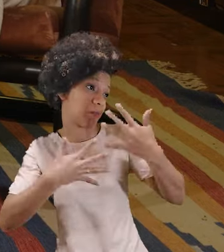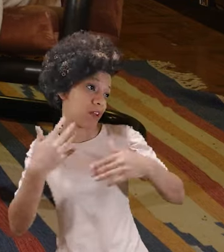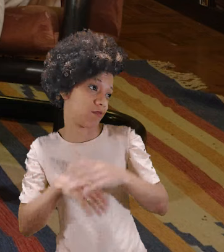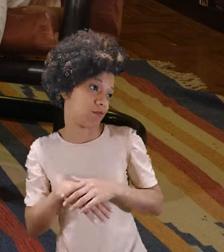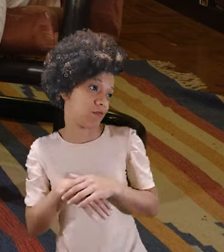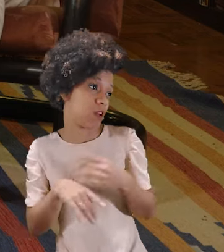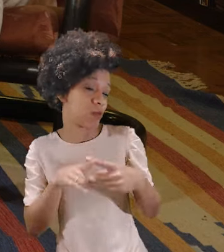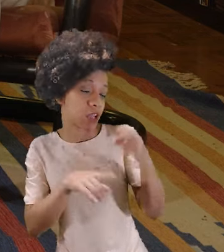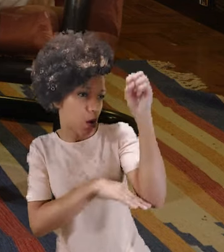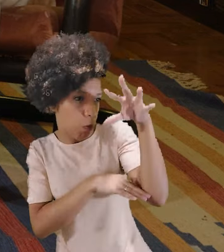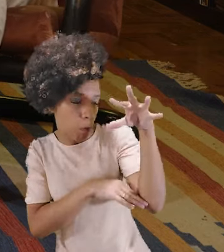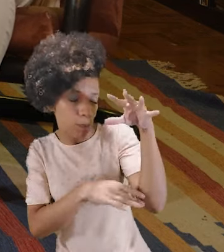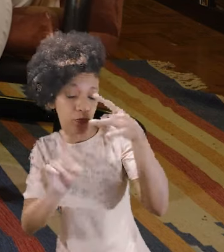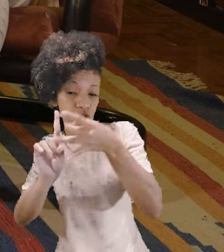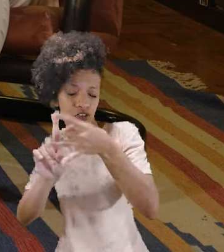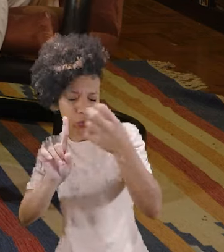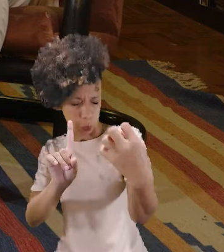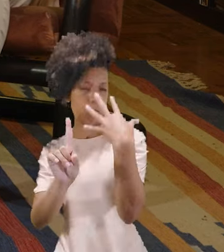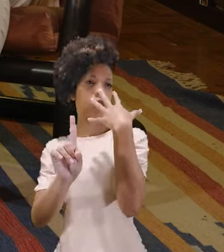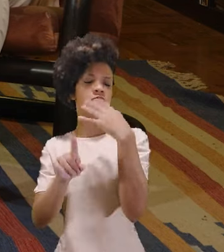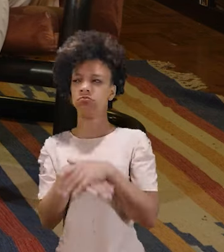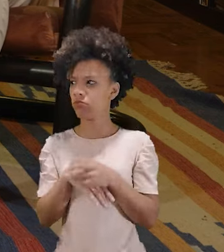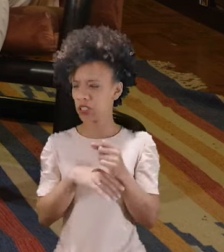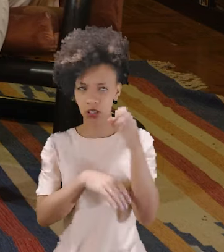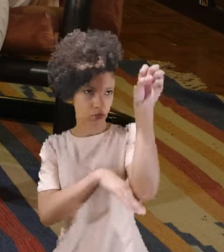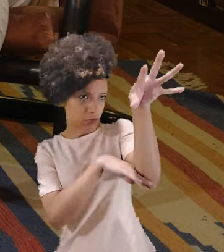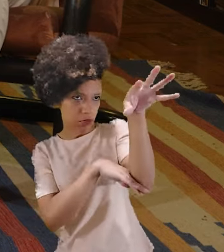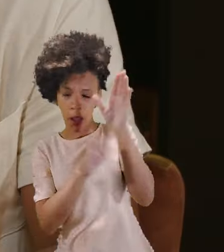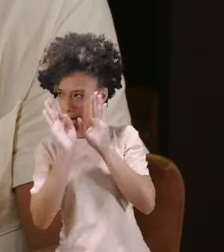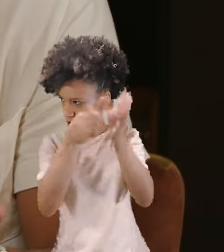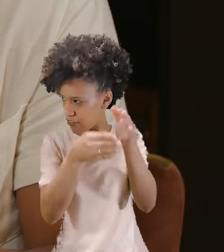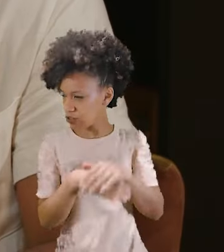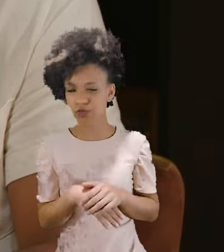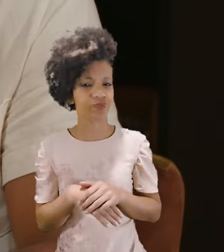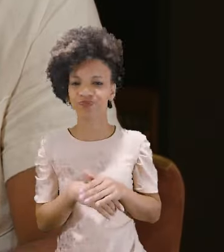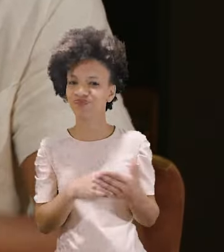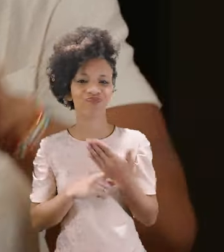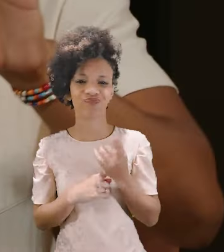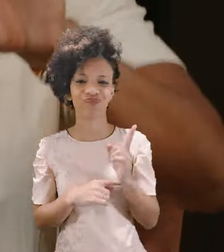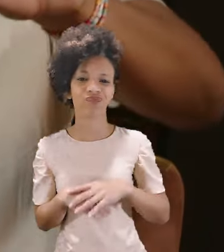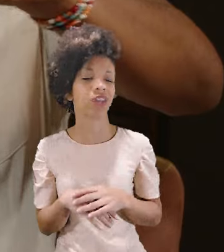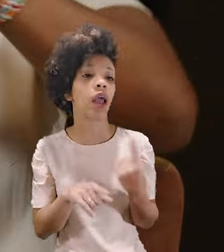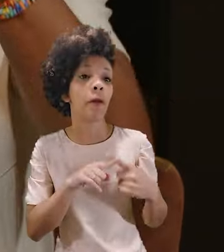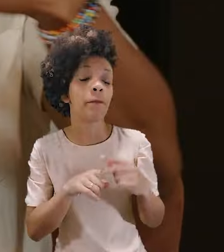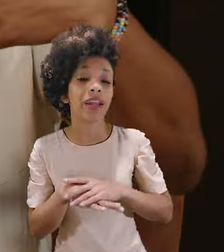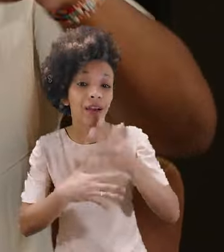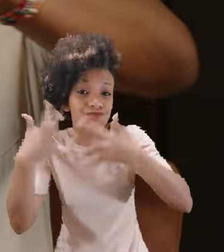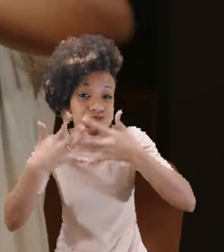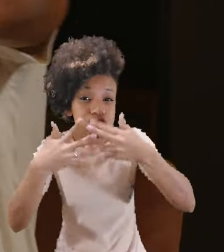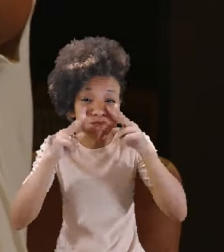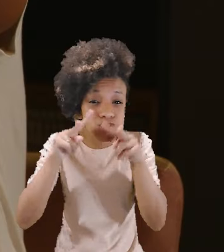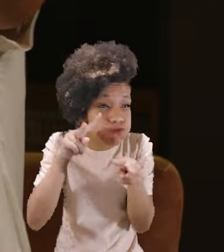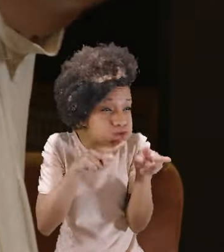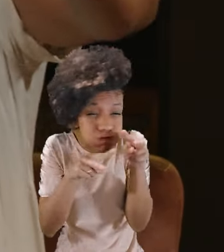porque a mulher bater no vidro e eu não consigo chegar lá de fora tá aí se dá uma lanterna para frente não ajuda não é que tá não ajuda porque vai impedir a